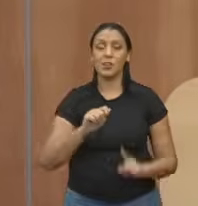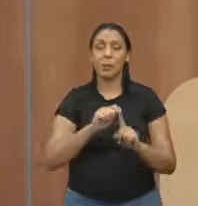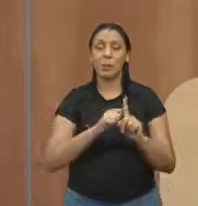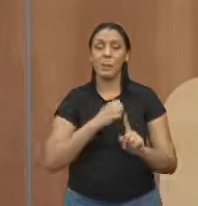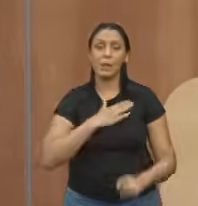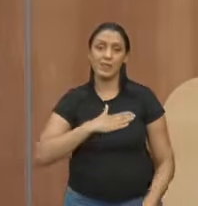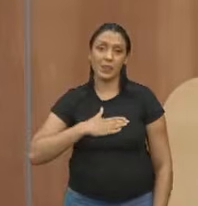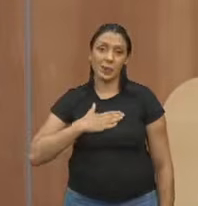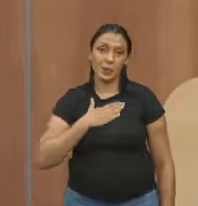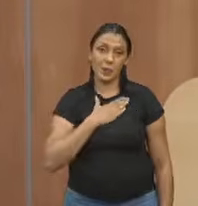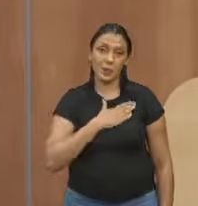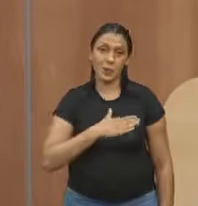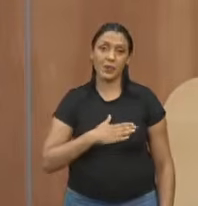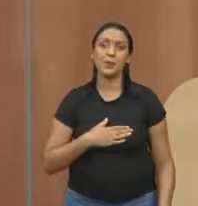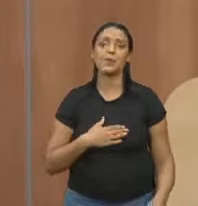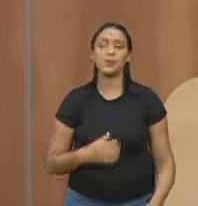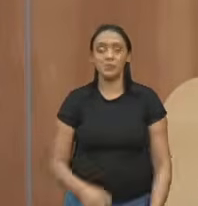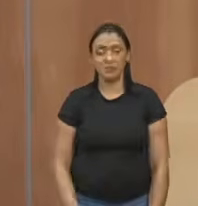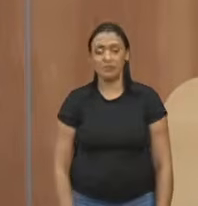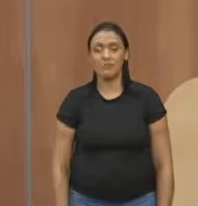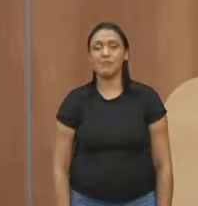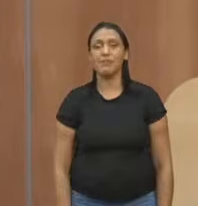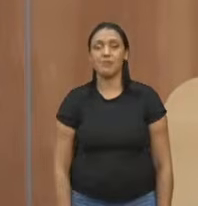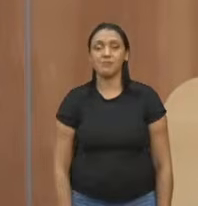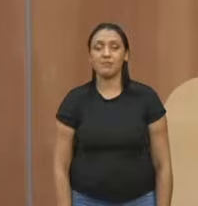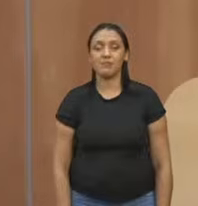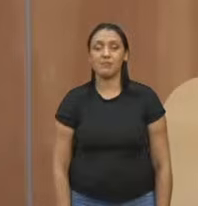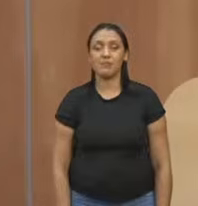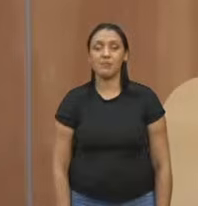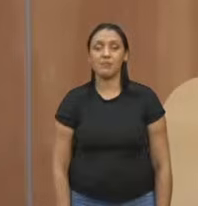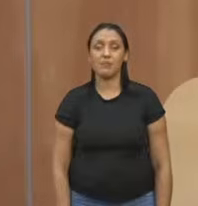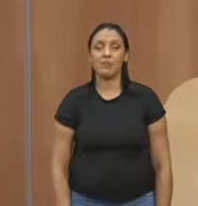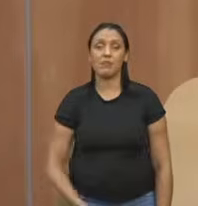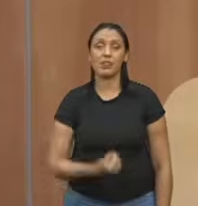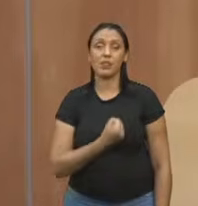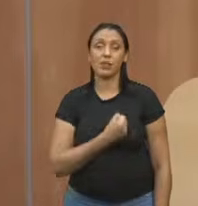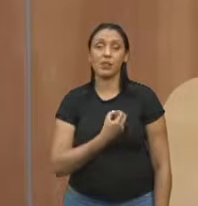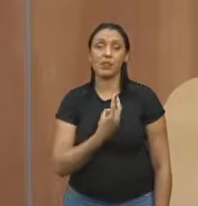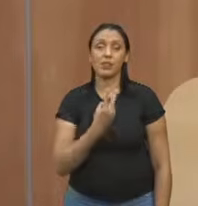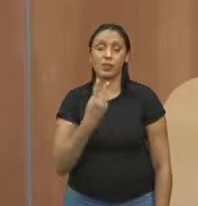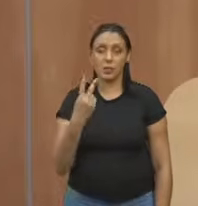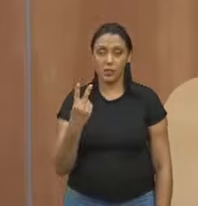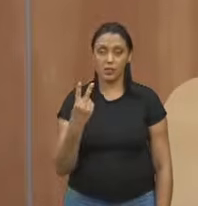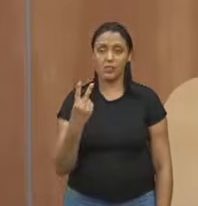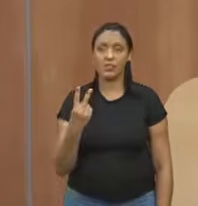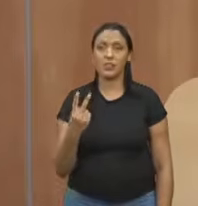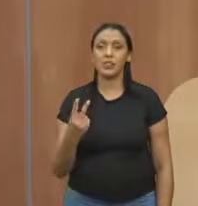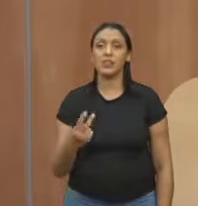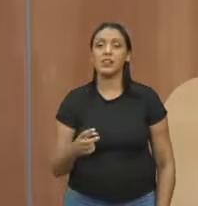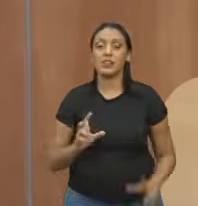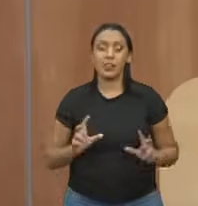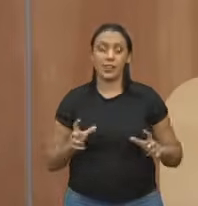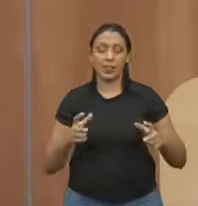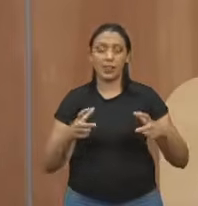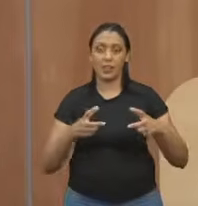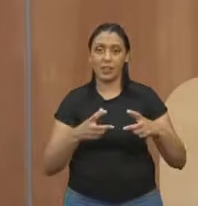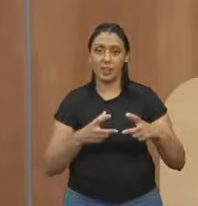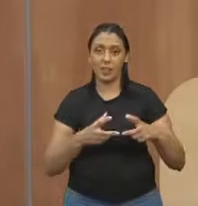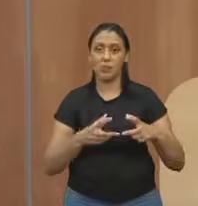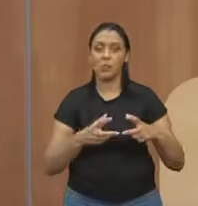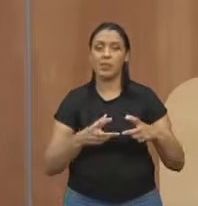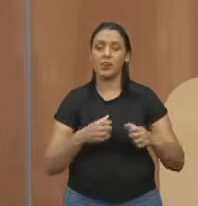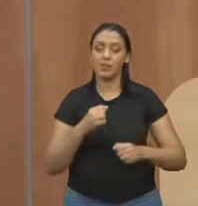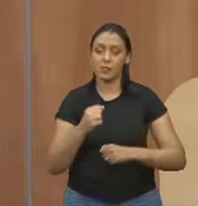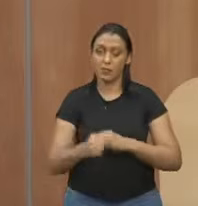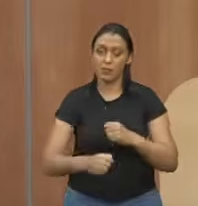Artigo 2º. A Câmara Municipal irá realizar de forma anual, preferencialmente no dia 27